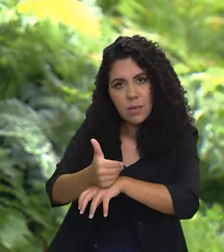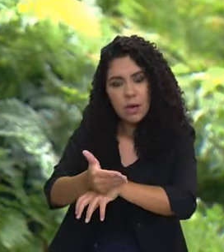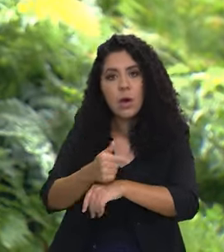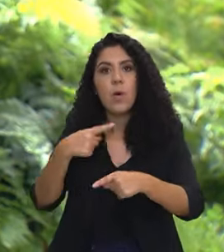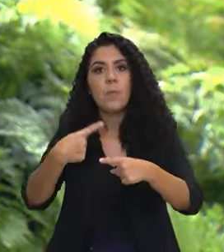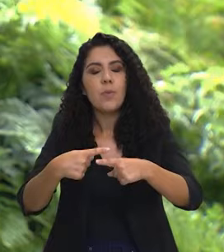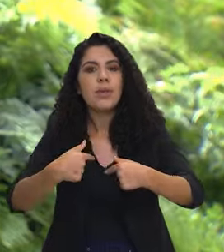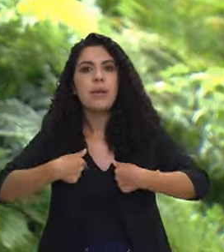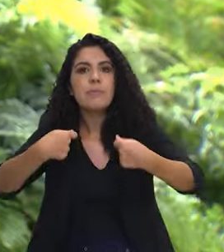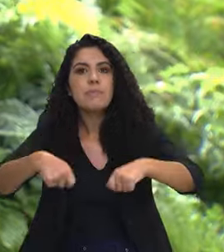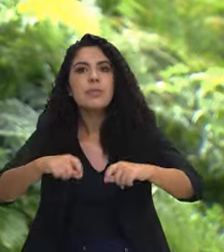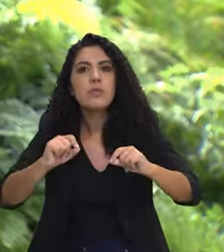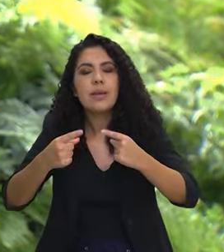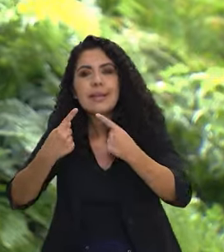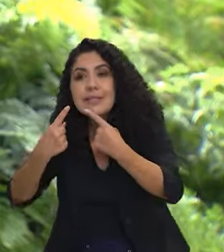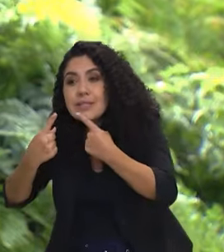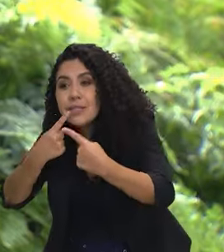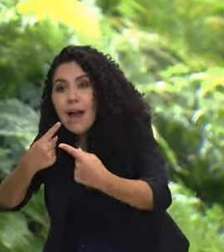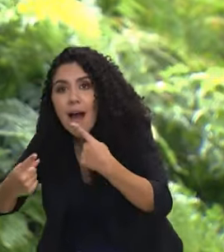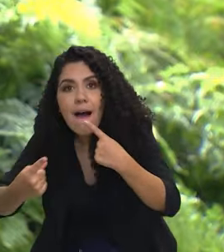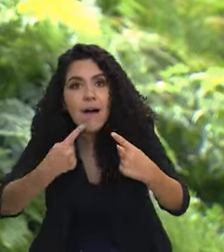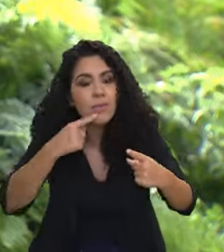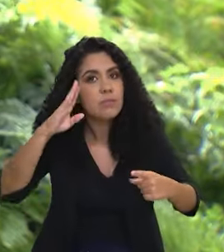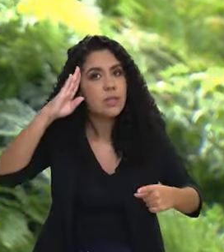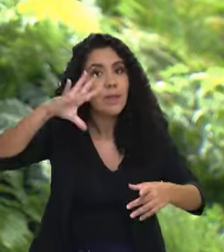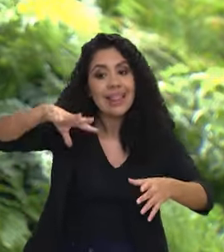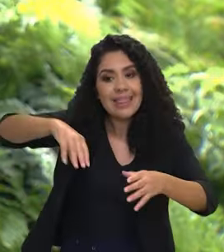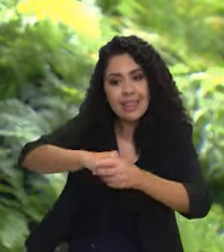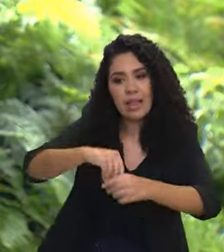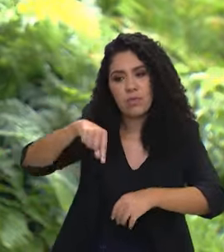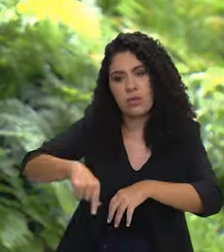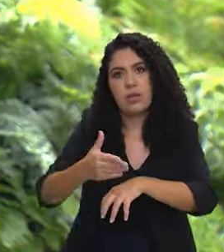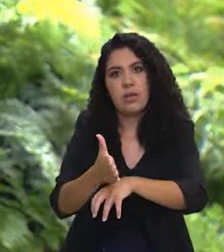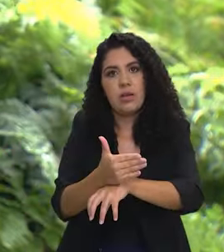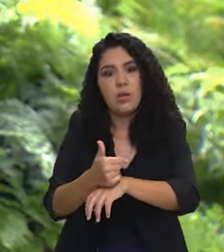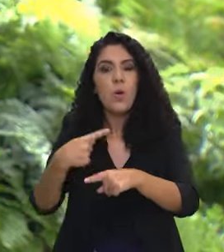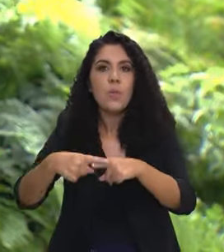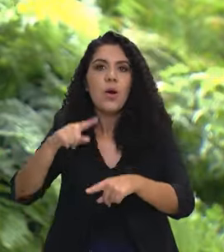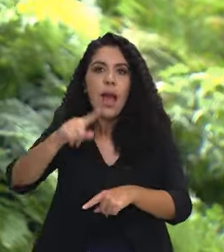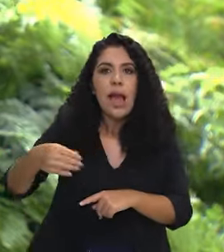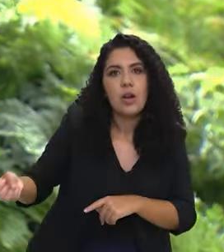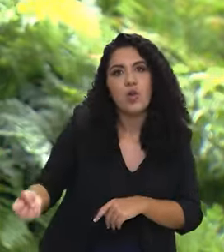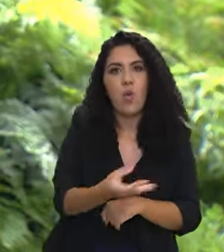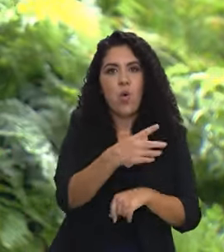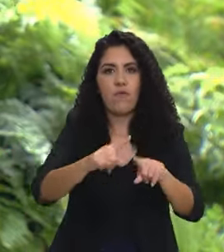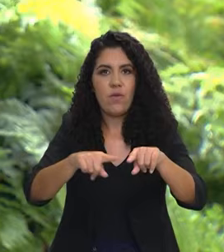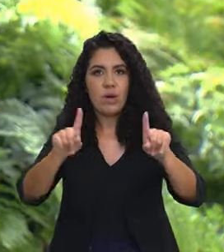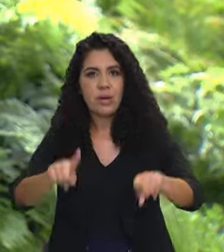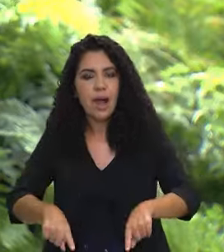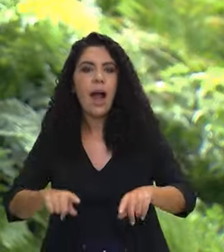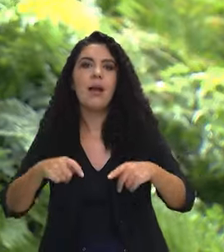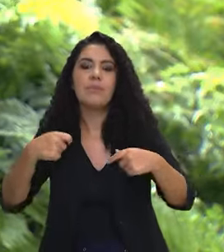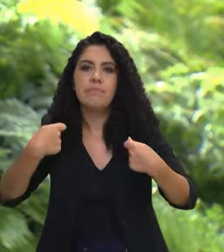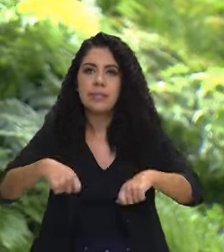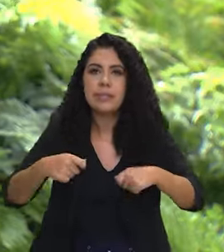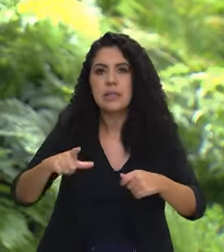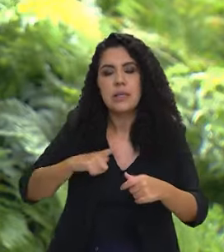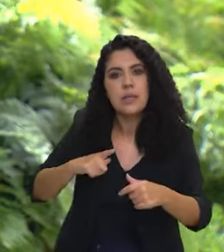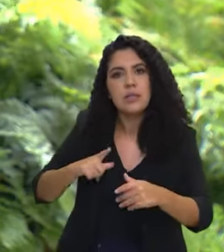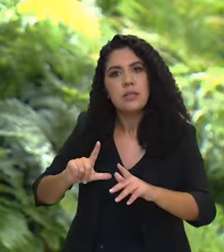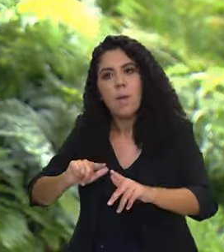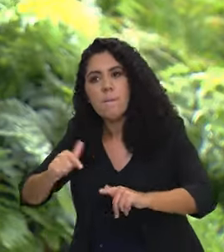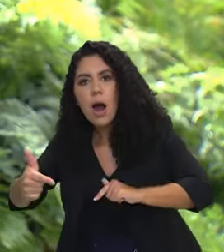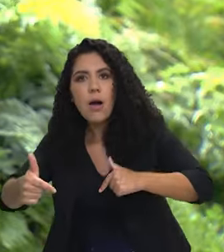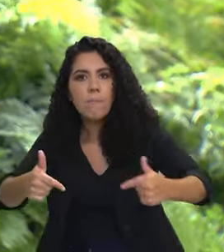verdade, de um diálogo muito, muito profundo interno aqui no Itamaraty, é um cargo novo. Portanto, a gente tem que pensar de uma forma nova, né, em